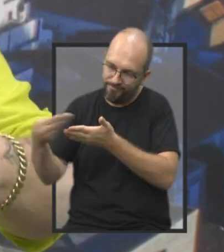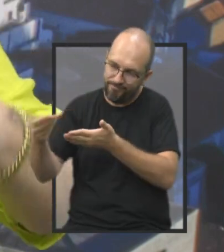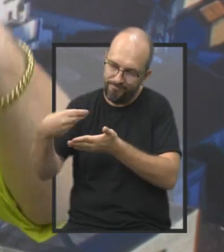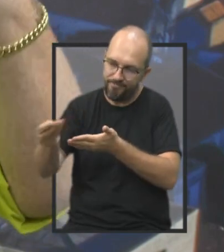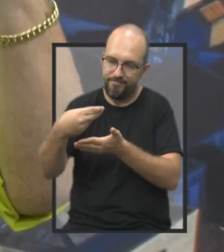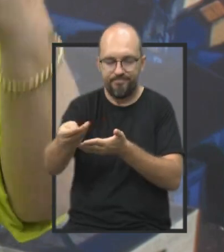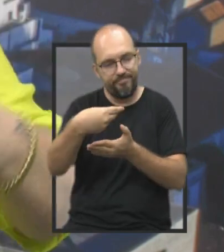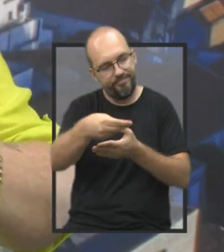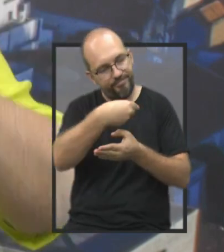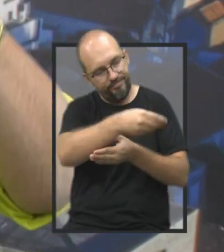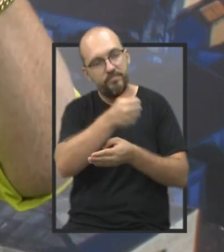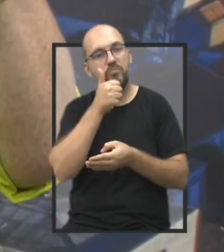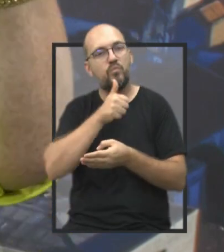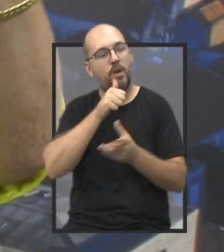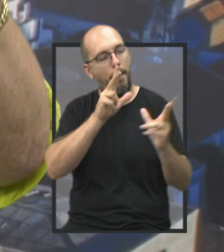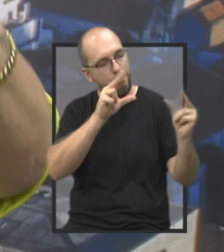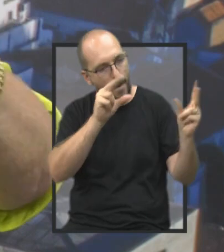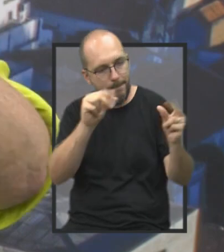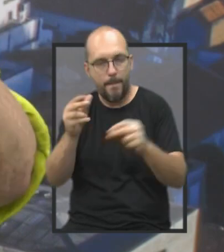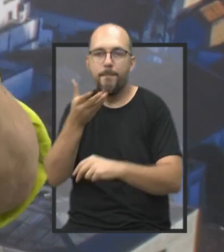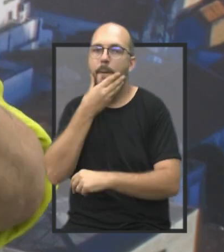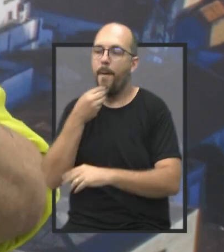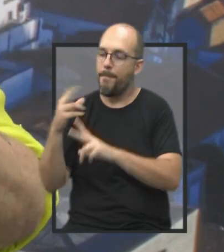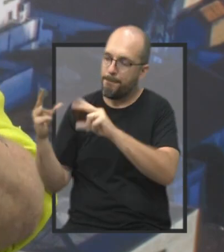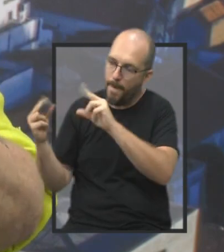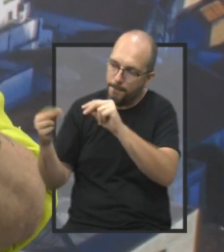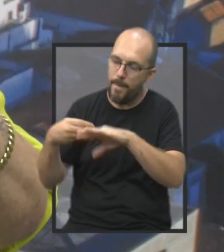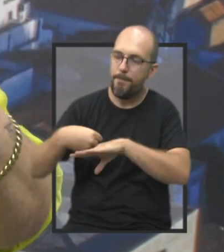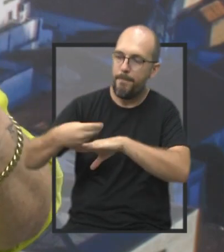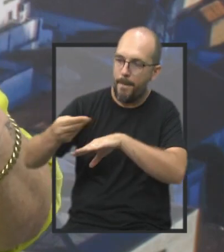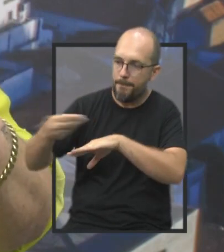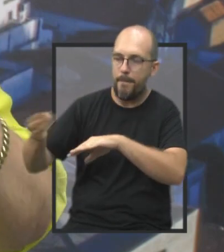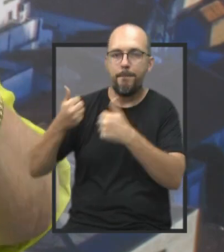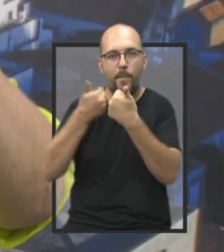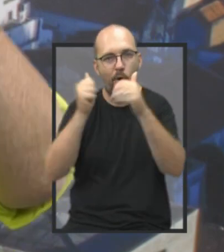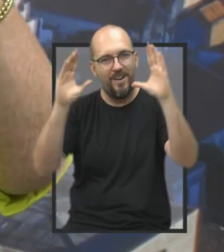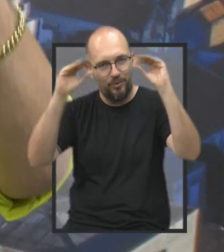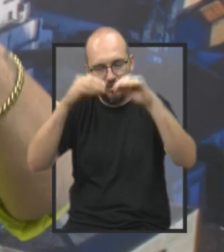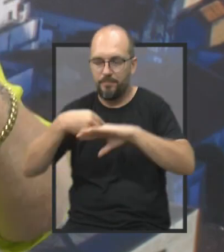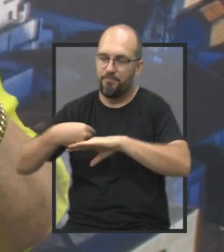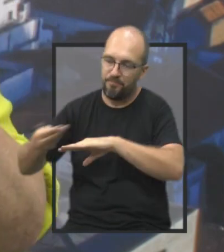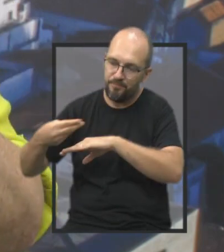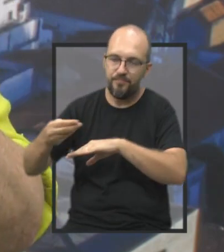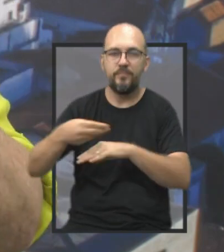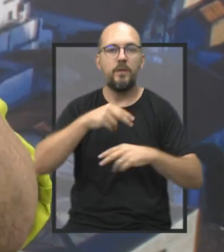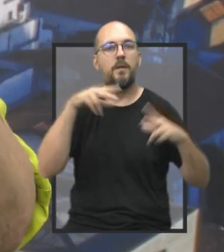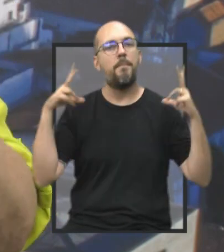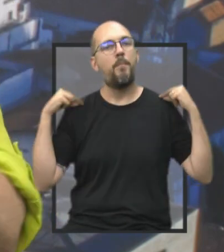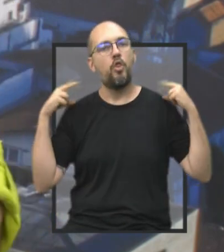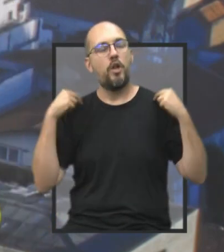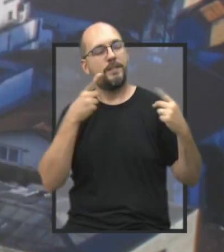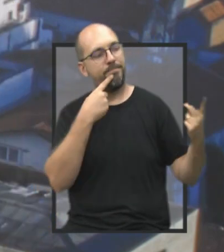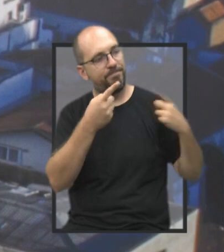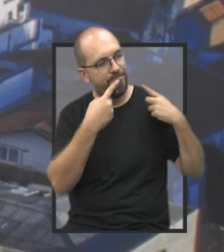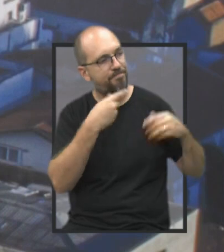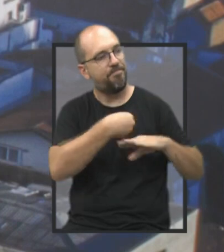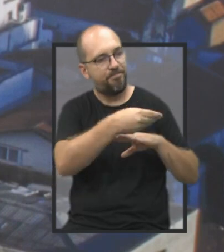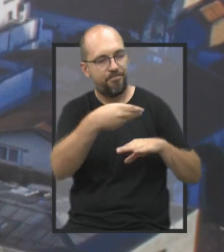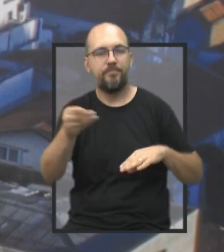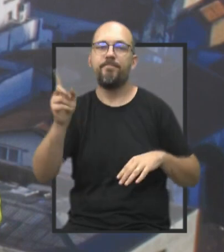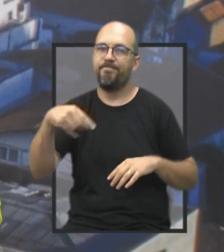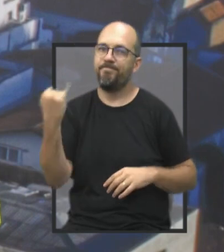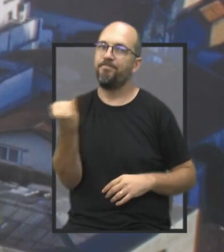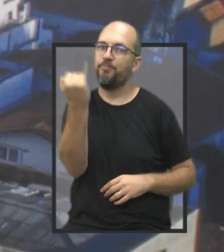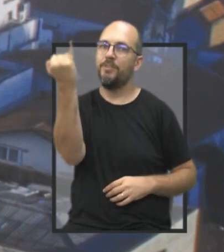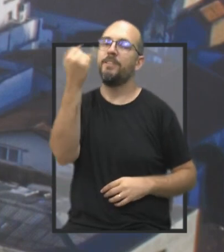as mulheres, com os homens que estão ali, né, que fazem uso dos ônibus à noite, com os motoristas. Então essa é sim